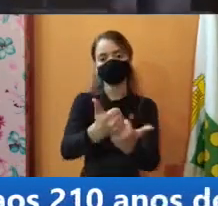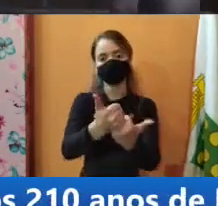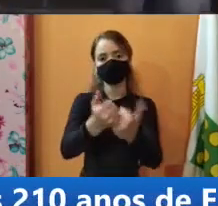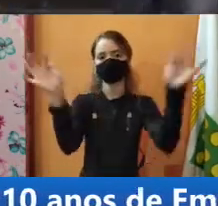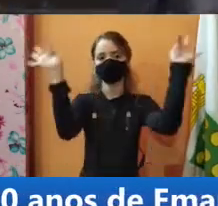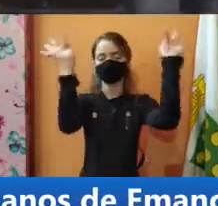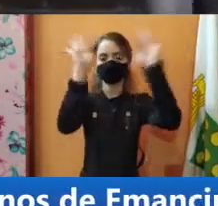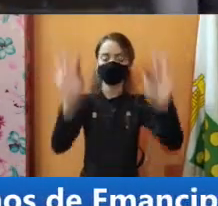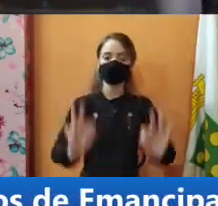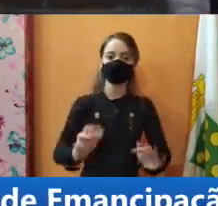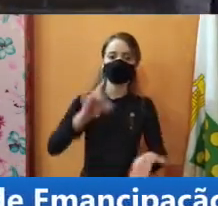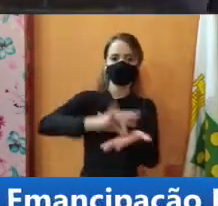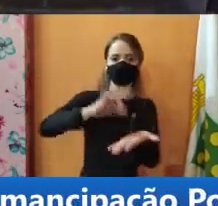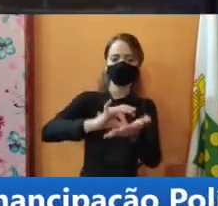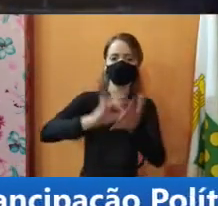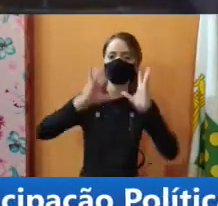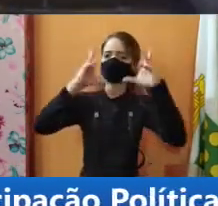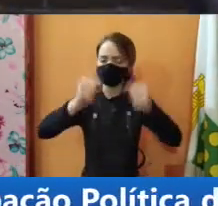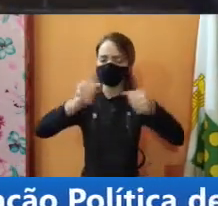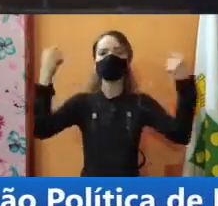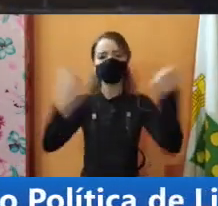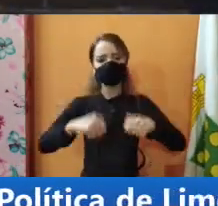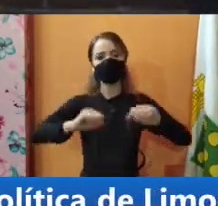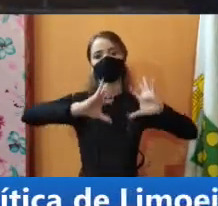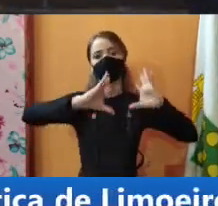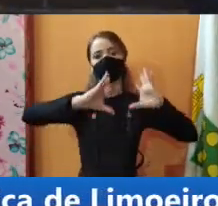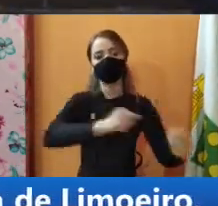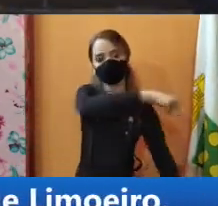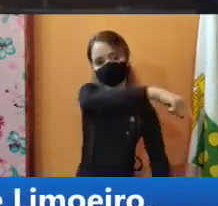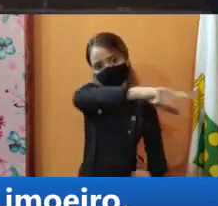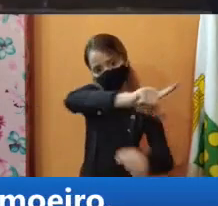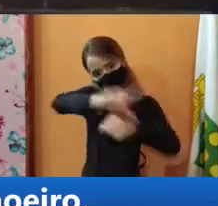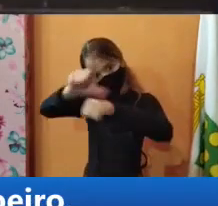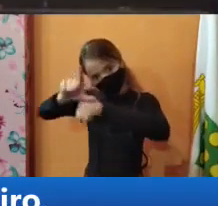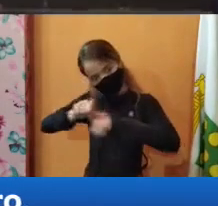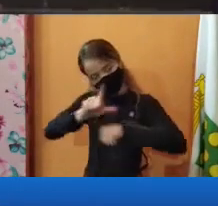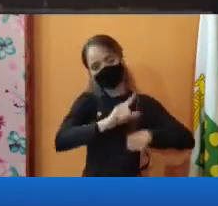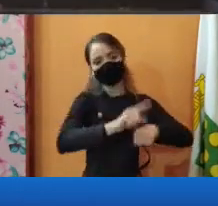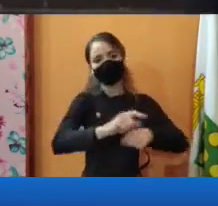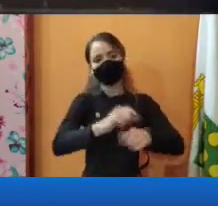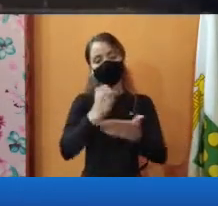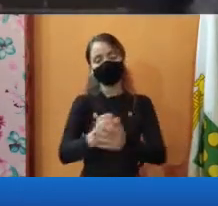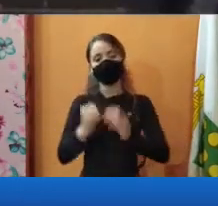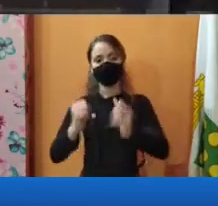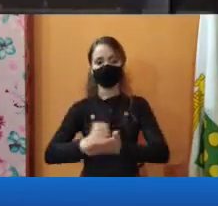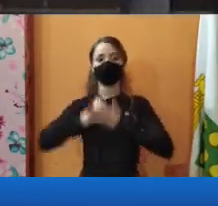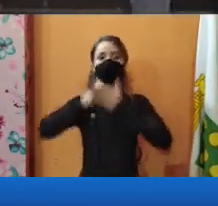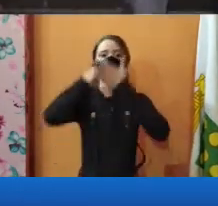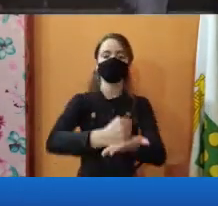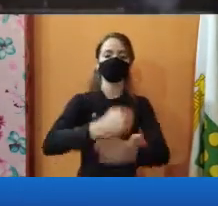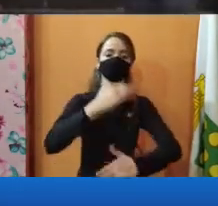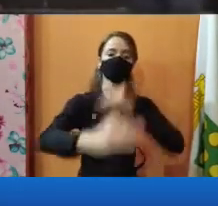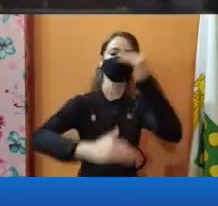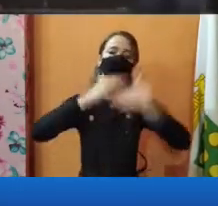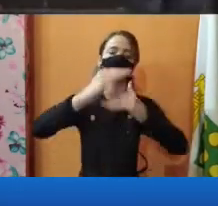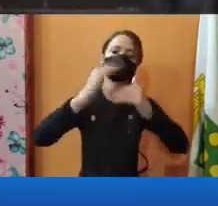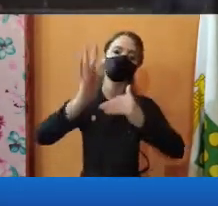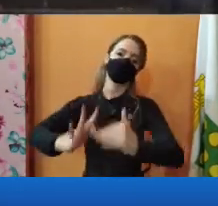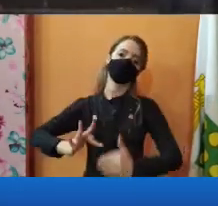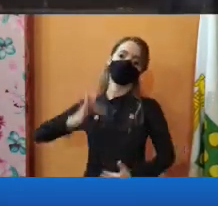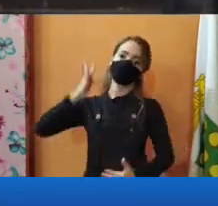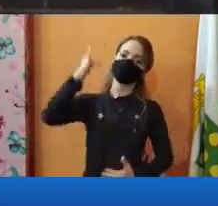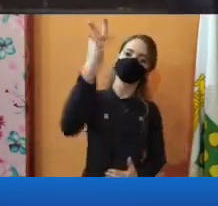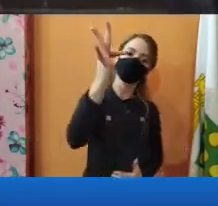quiser. Era o que nós estávamos precisando. Todos os artistas de Limoeiro estavam precisando de um apoio do que vai ter daqui para frente. Esse momento